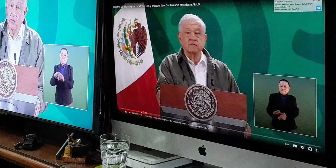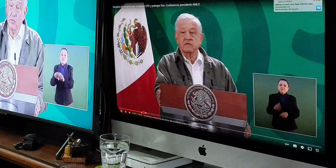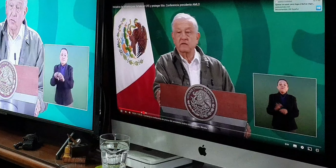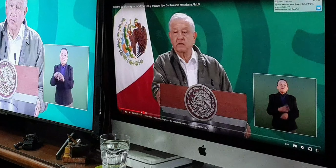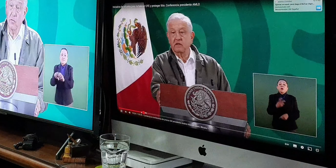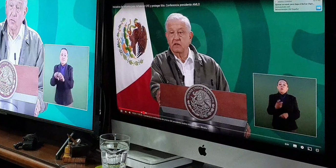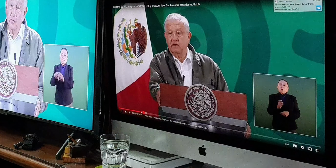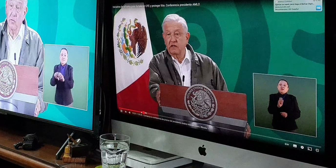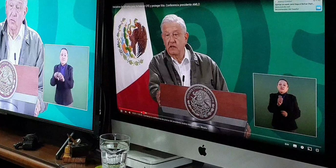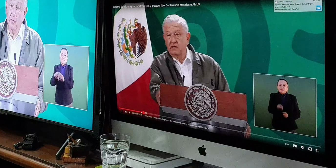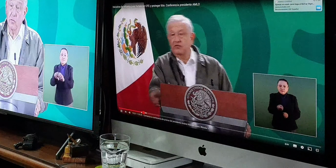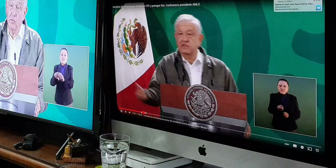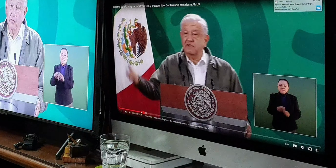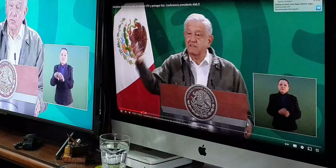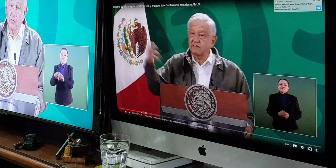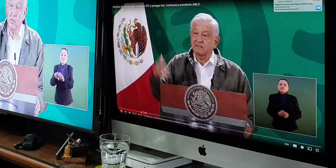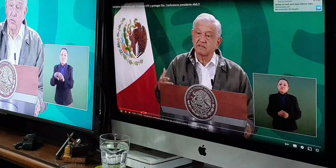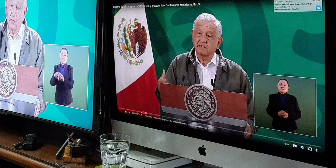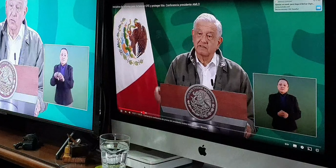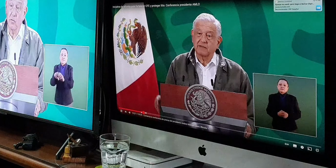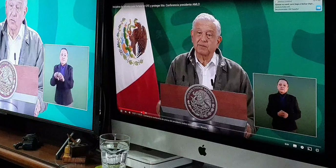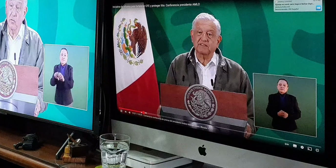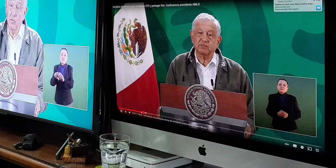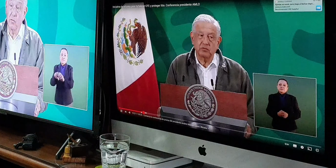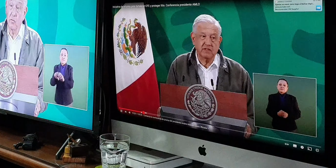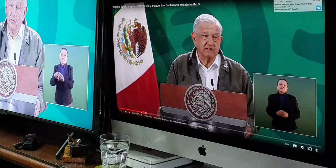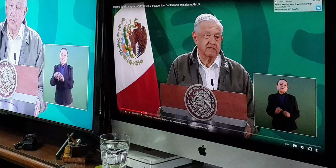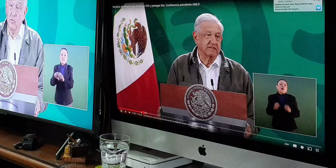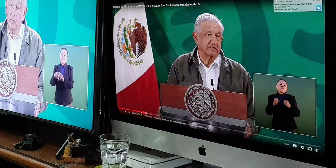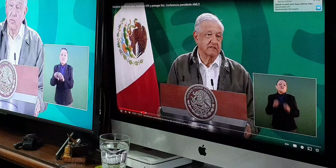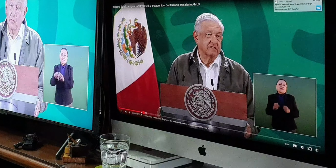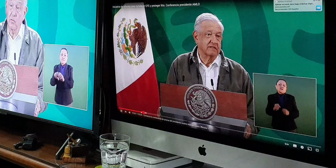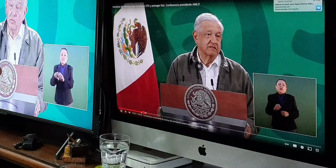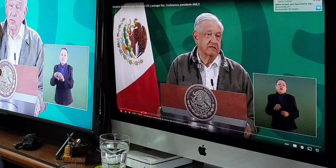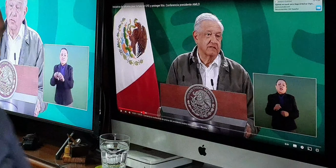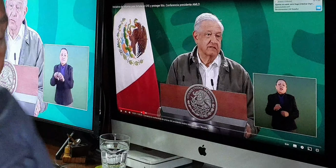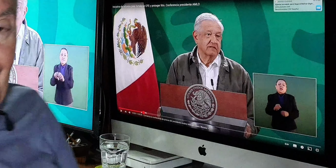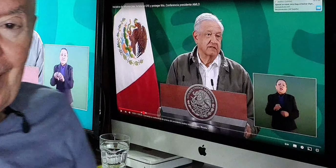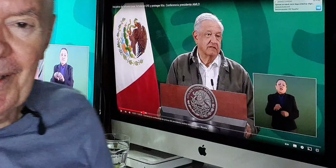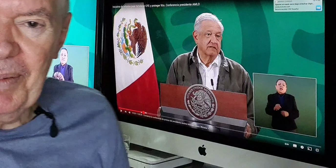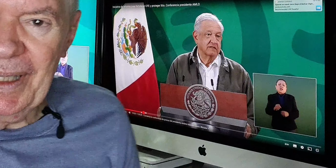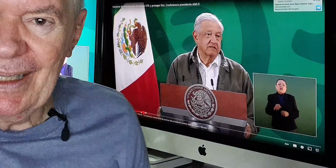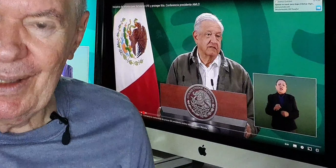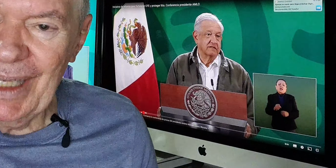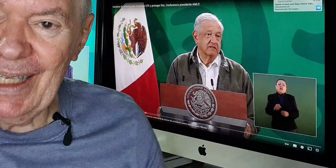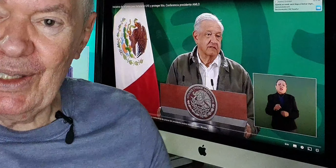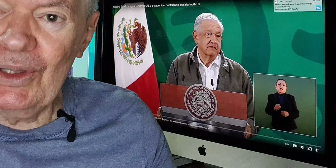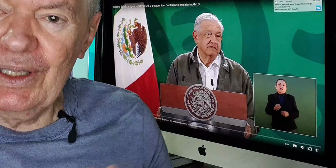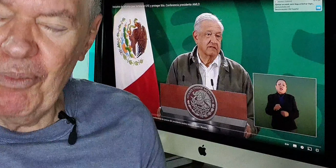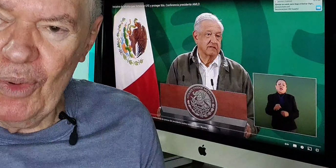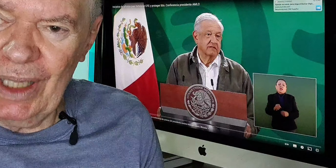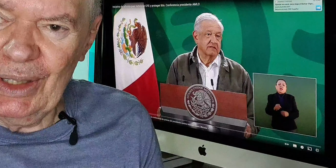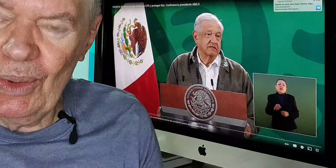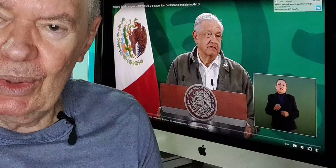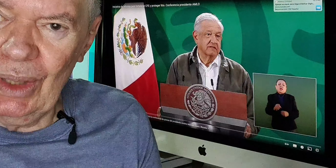significa el fortalecer a empresas públicas. Pois é, aí ele explica, não é, que só